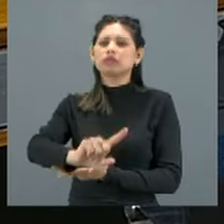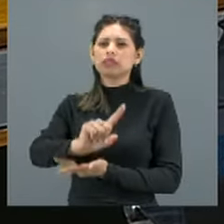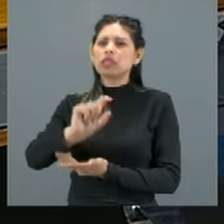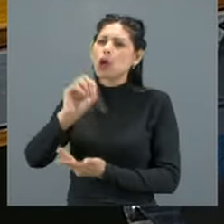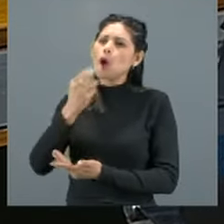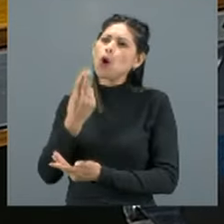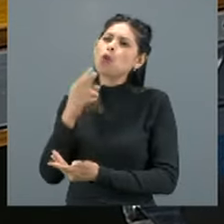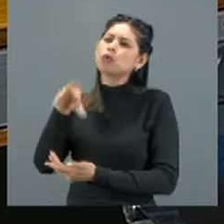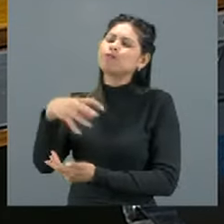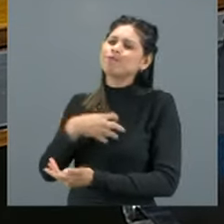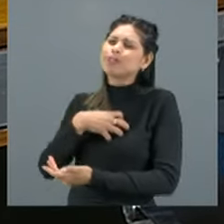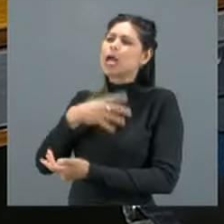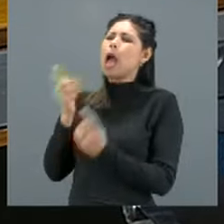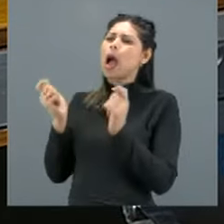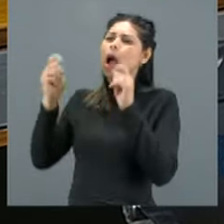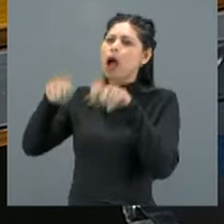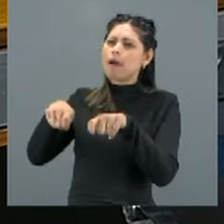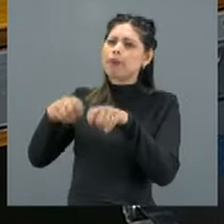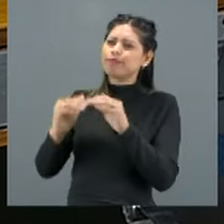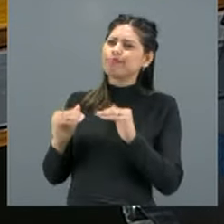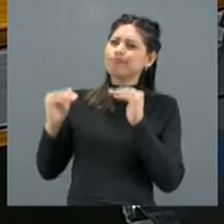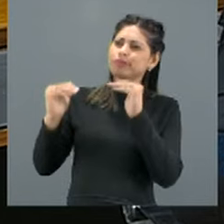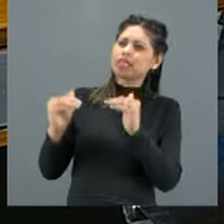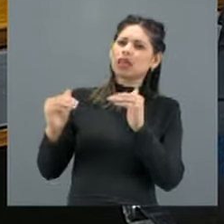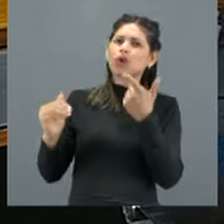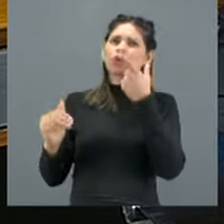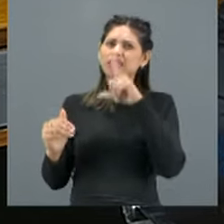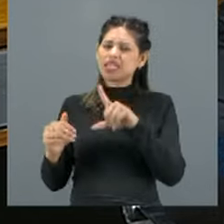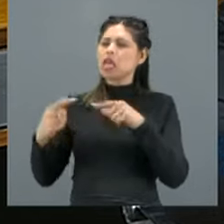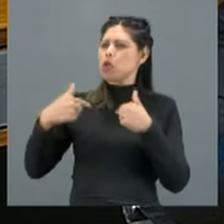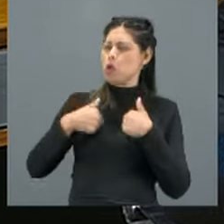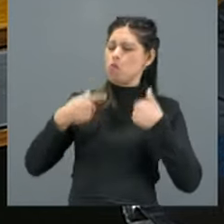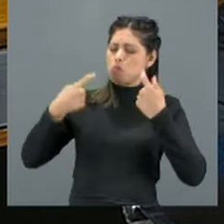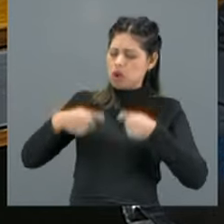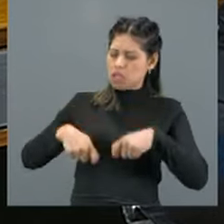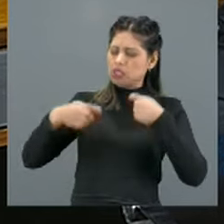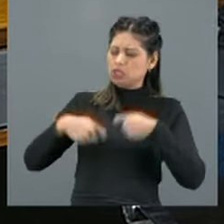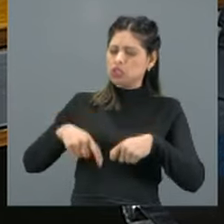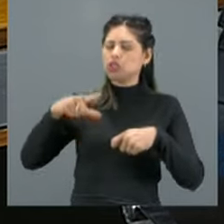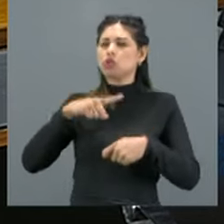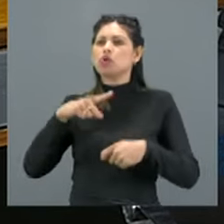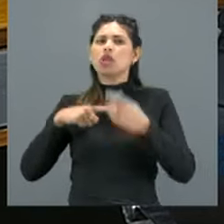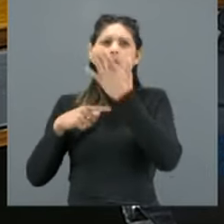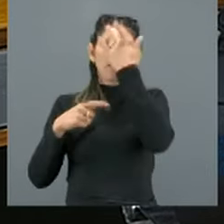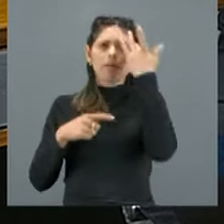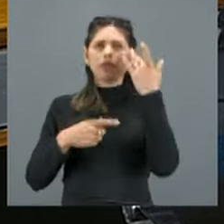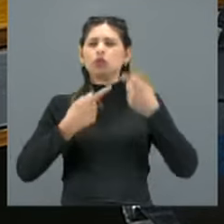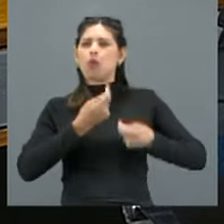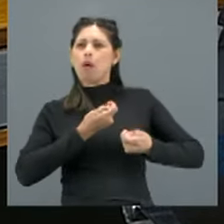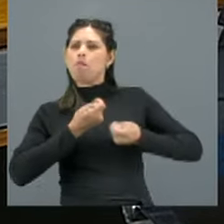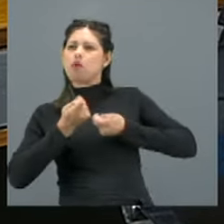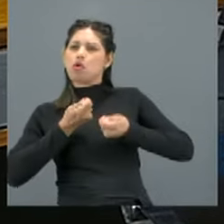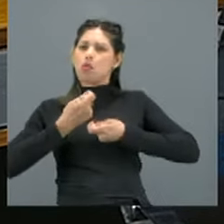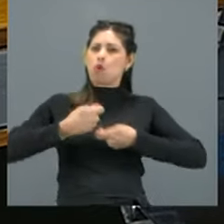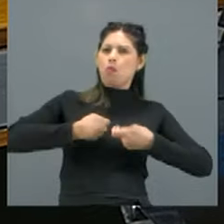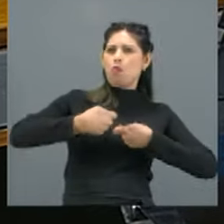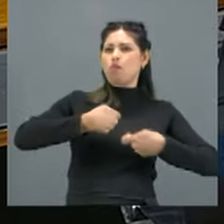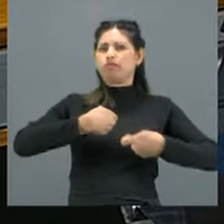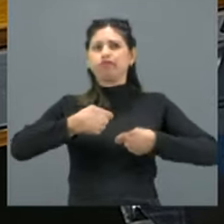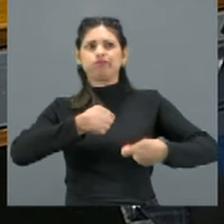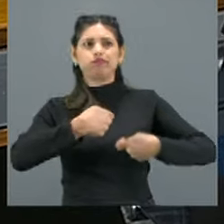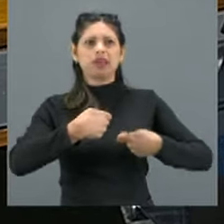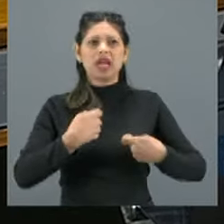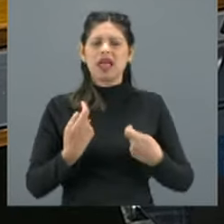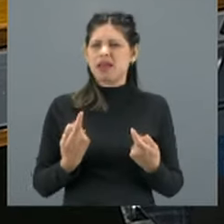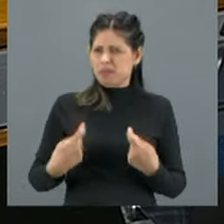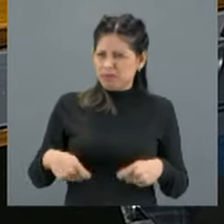acha capaz de ser autossuficiente? Eu preciso ter alguém me tutelando, dizendo que eu tenho que fazer. Já que vai